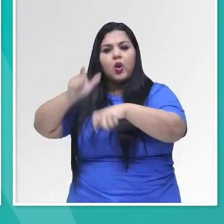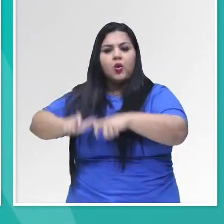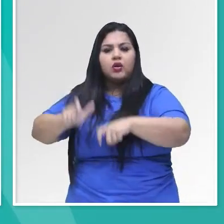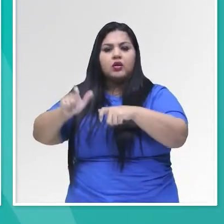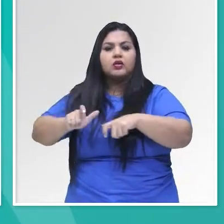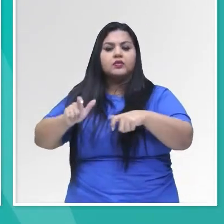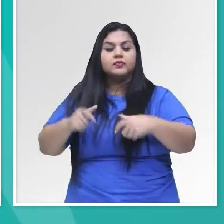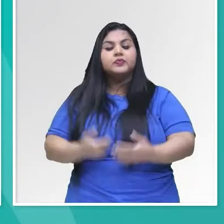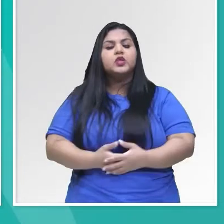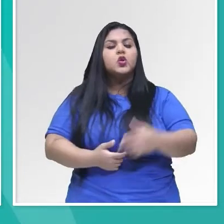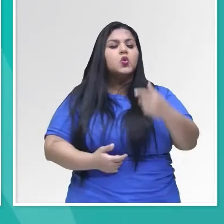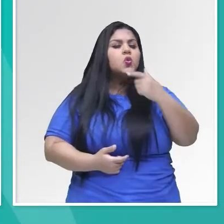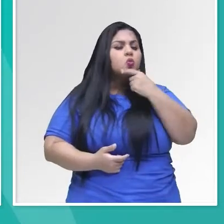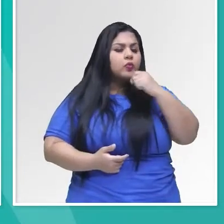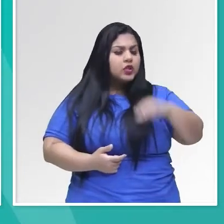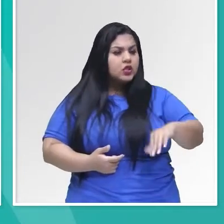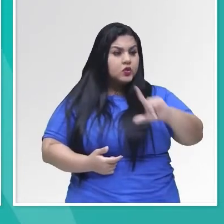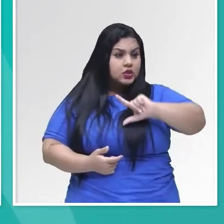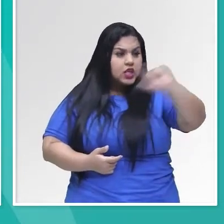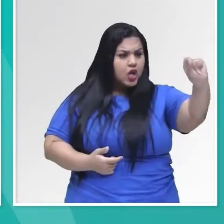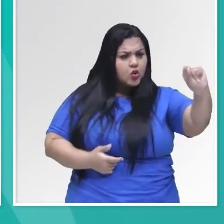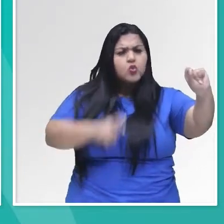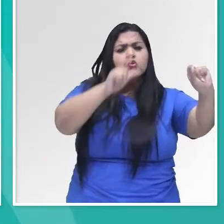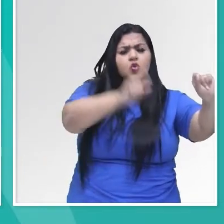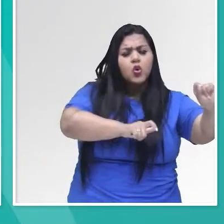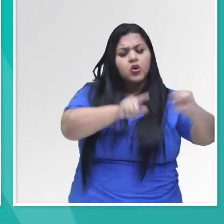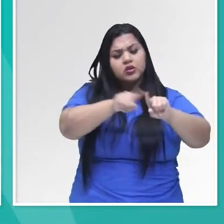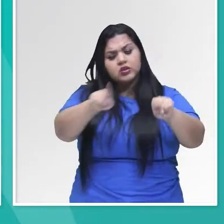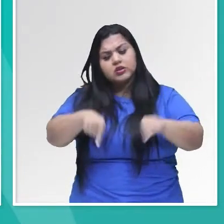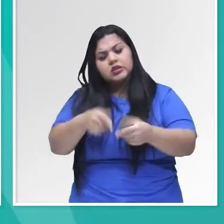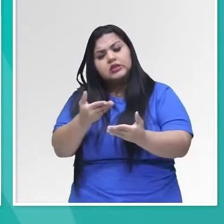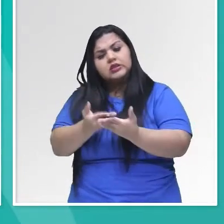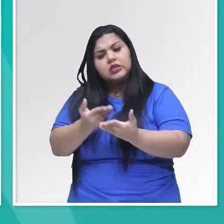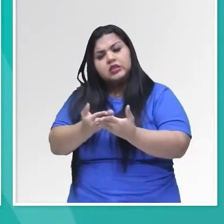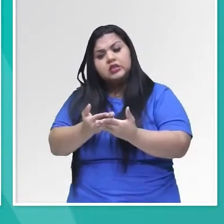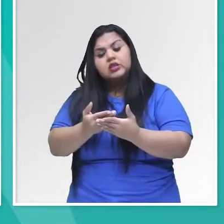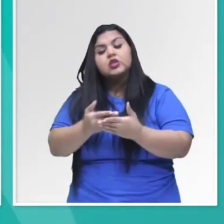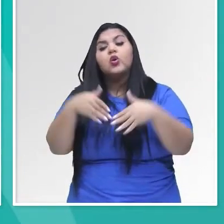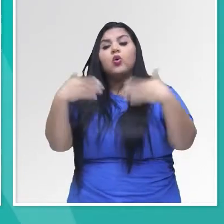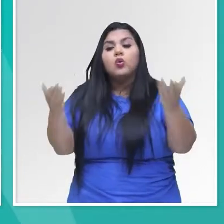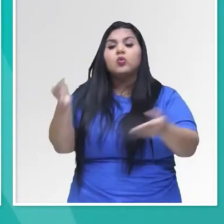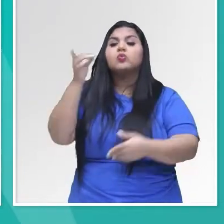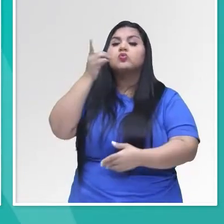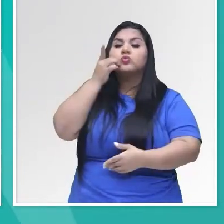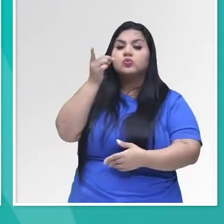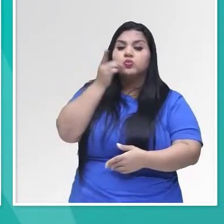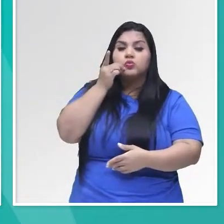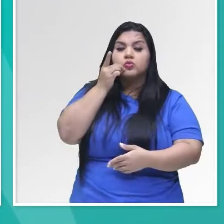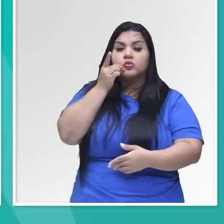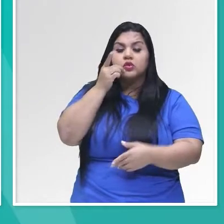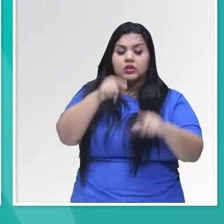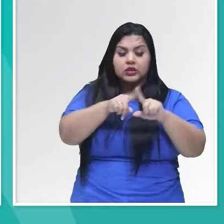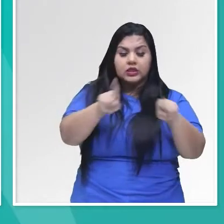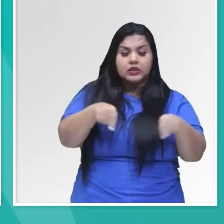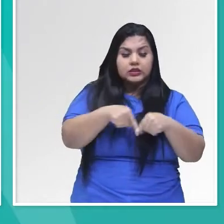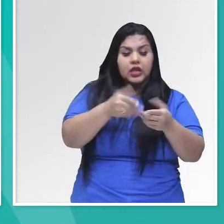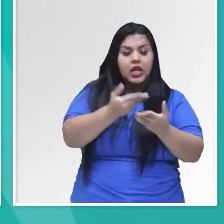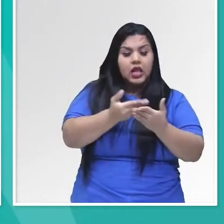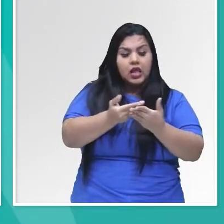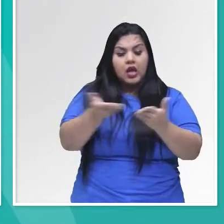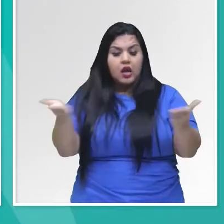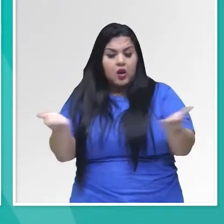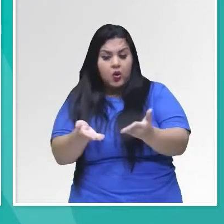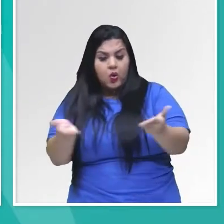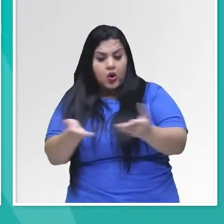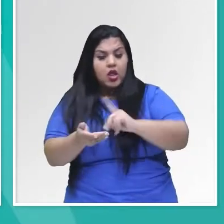Da sala. O menino saiu de onde e quando? O menino saiu da sala agora.